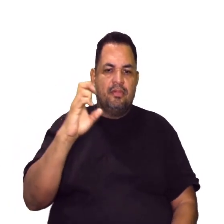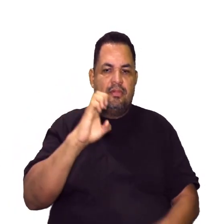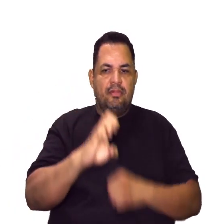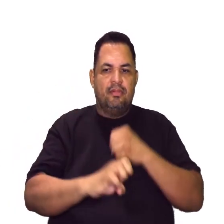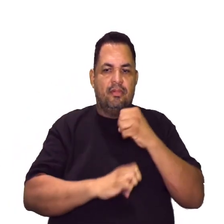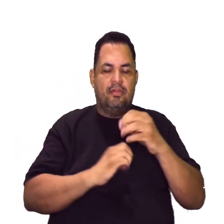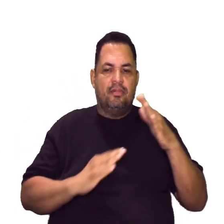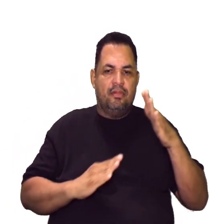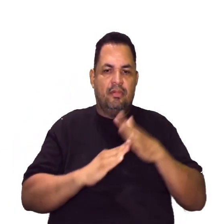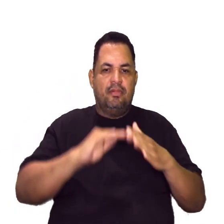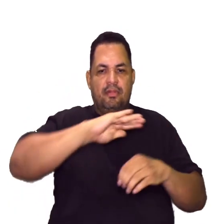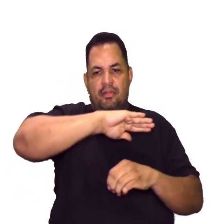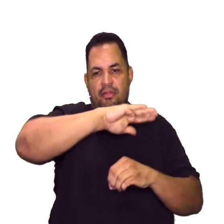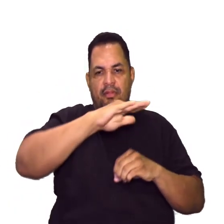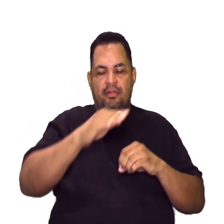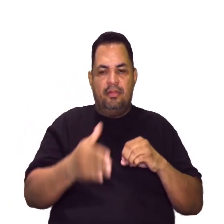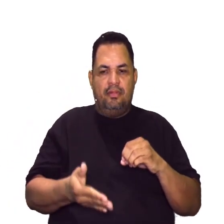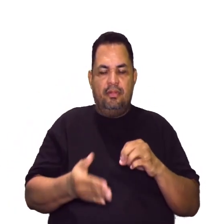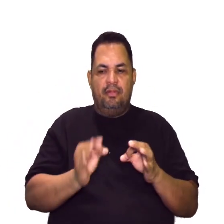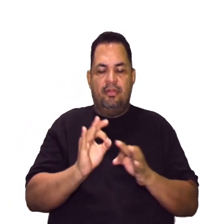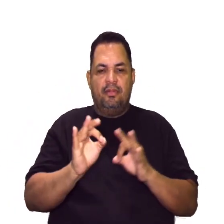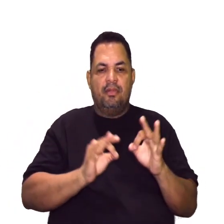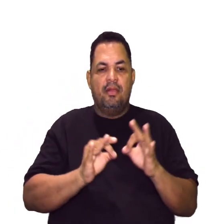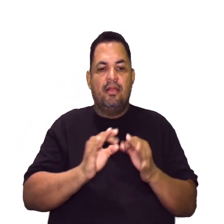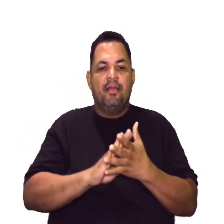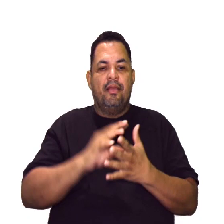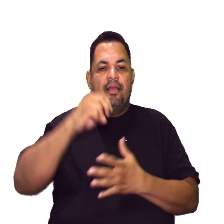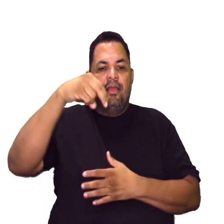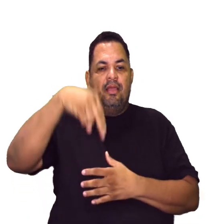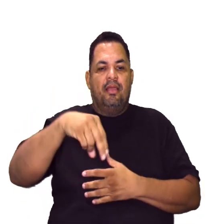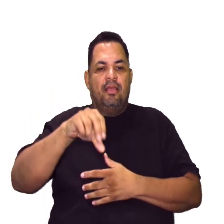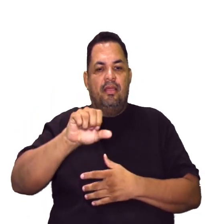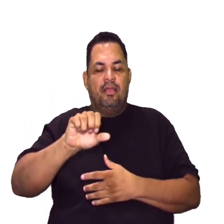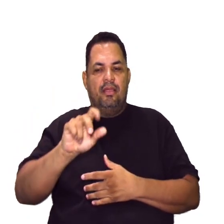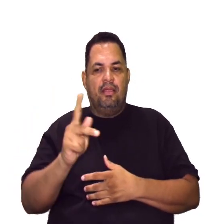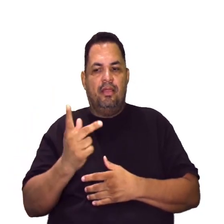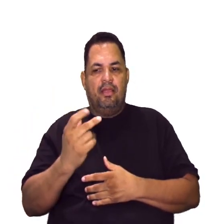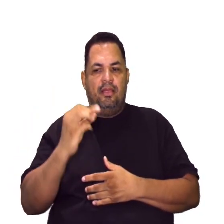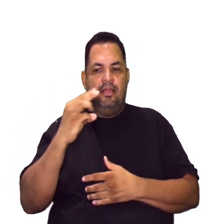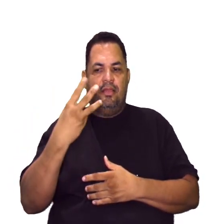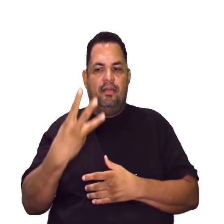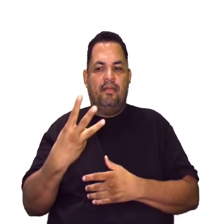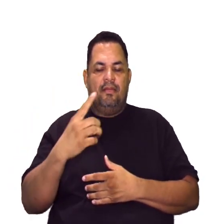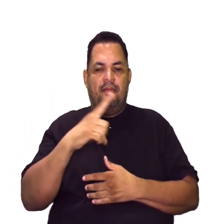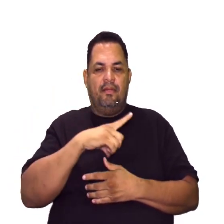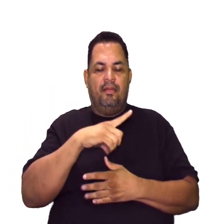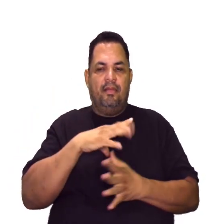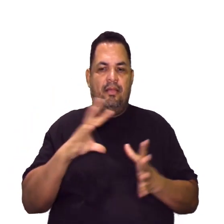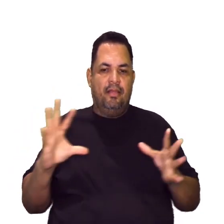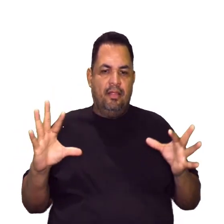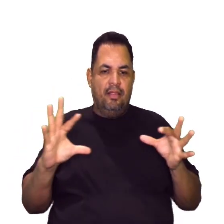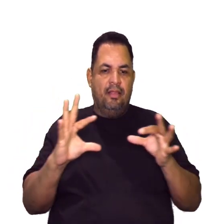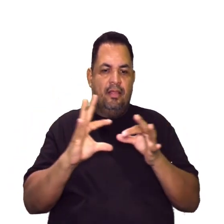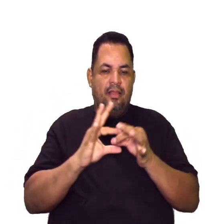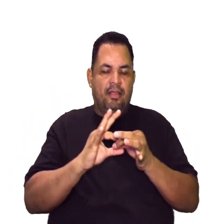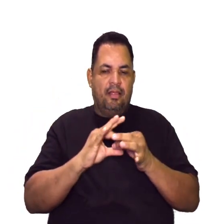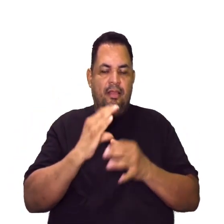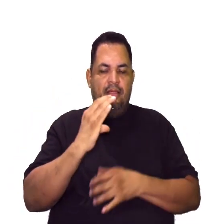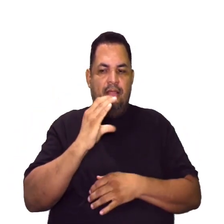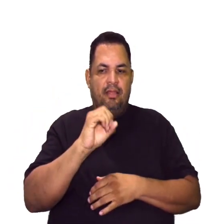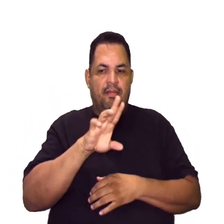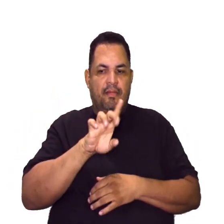camada. À medida que na molécula da amônia, NH3, ele faz 3 ligações